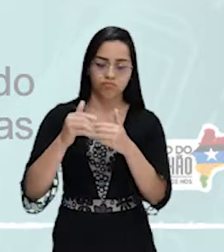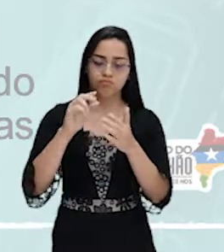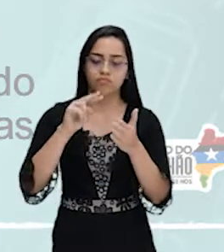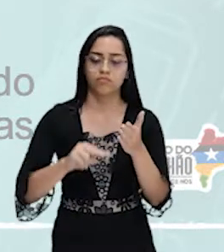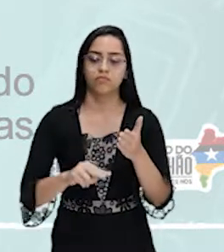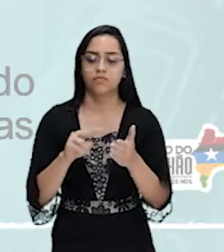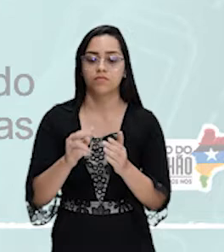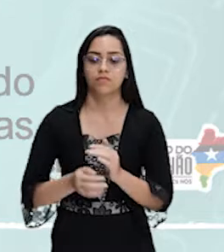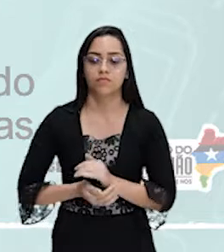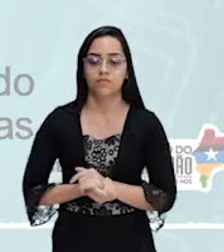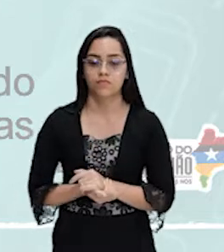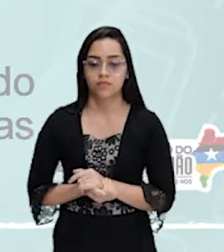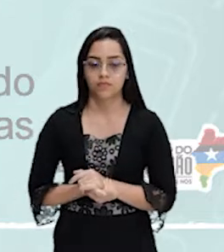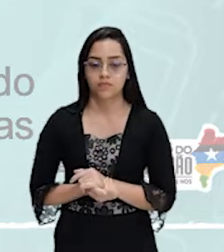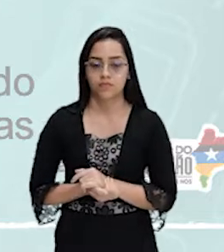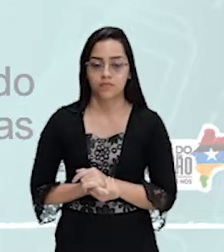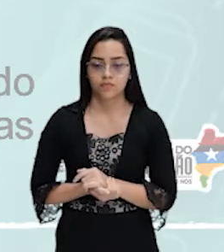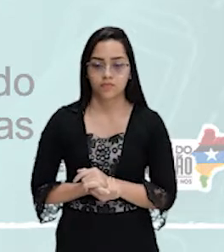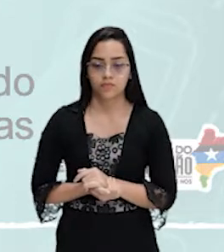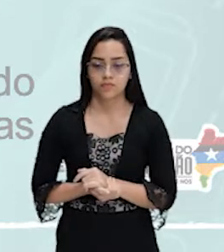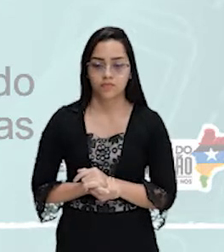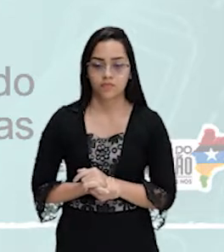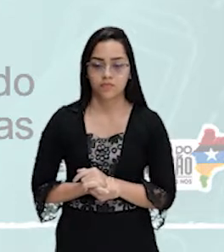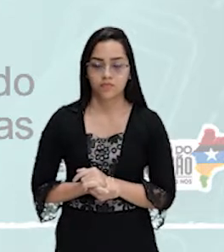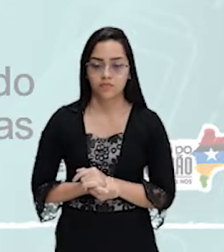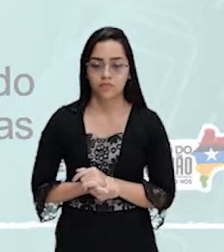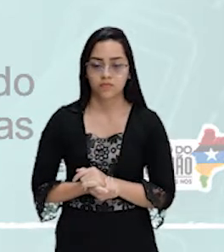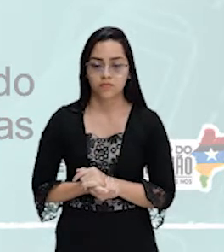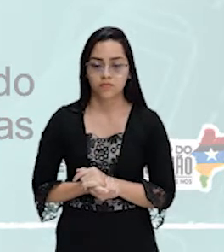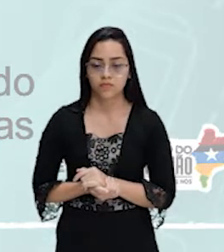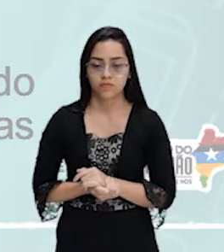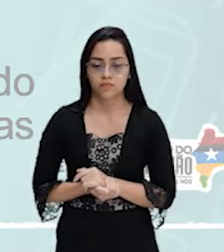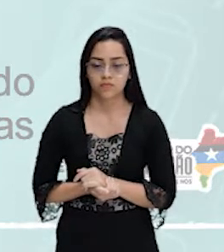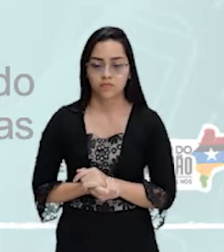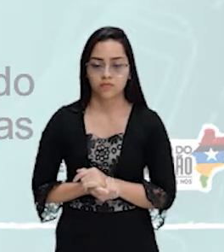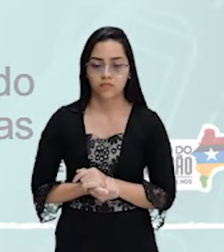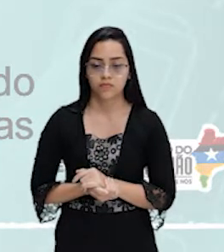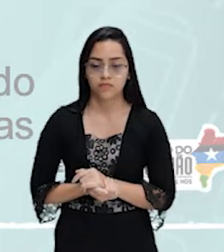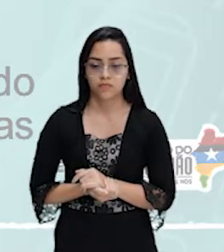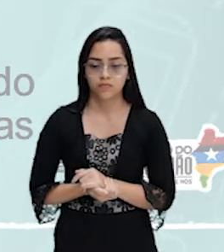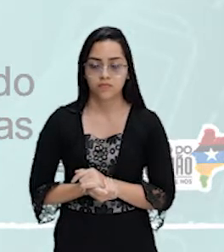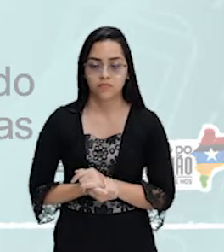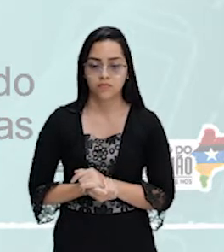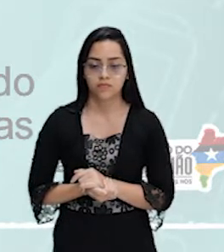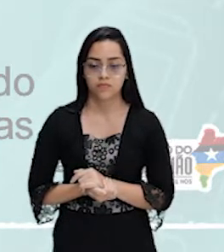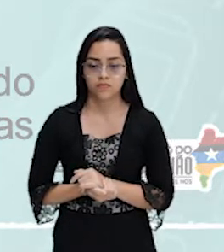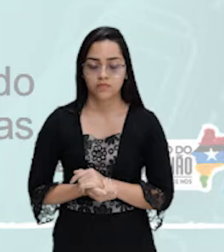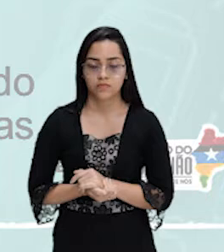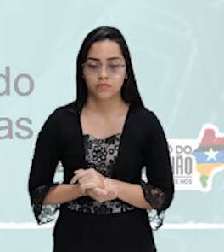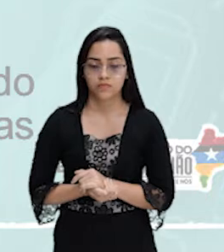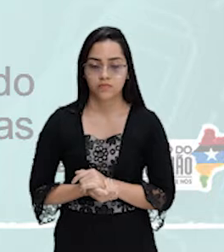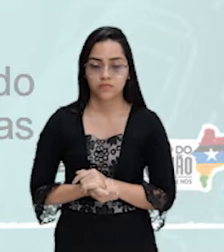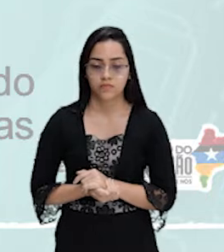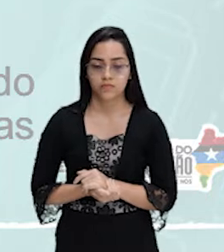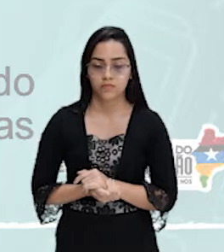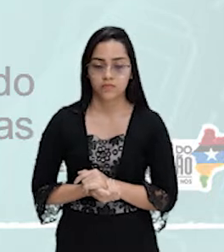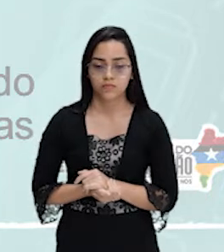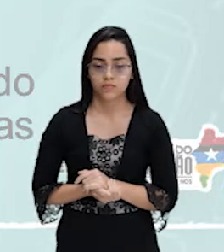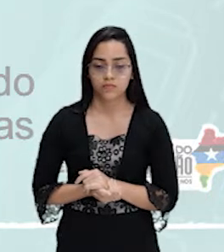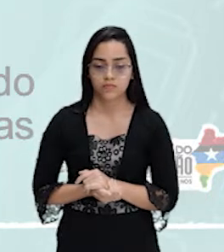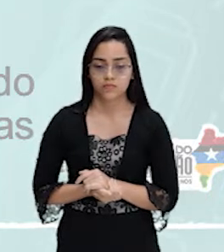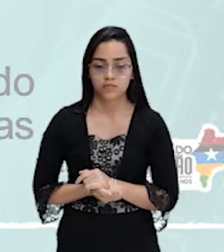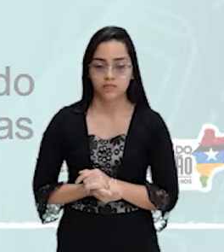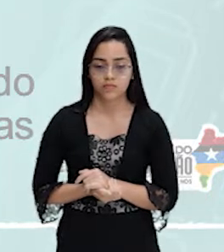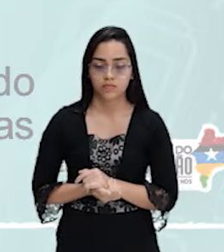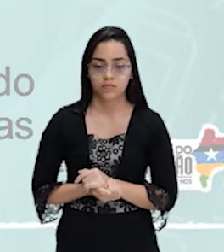as planícies jovens, chamadas marés. Certo? E são compostas de basalto.